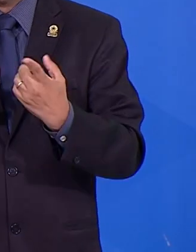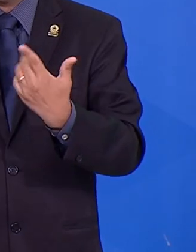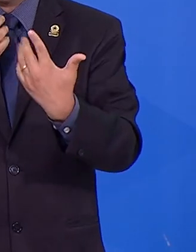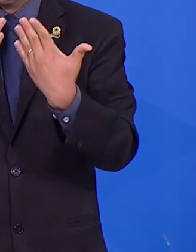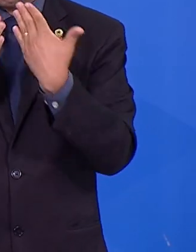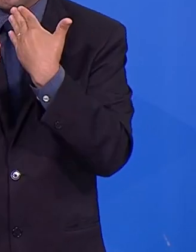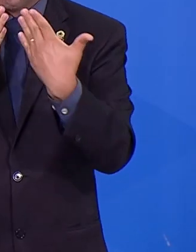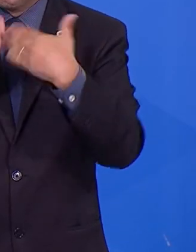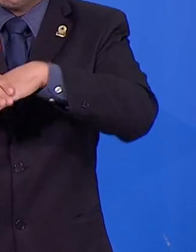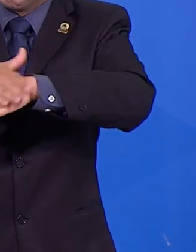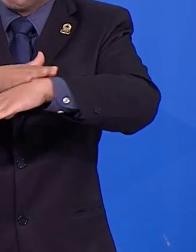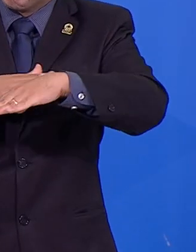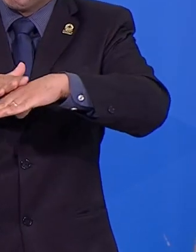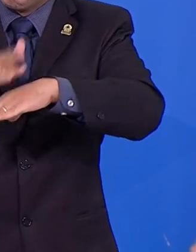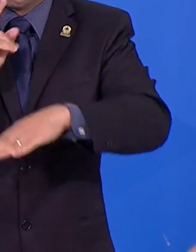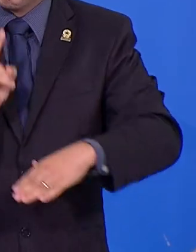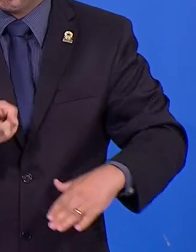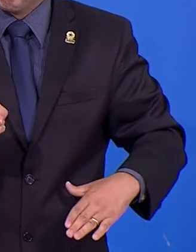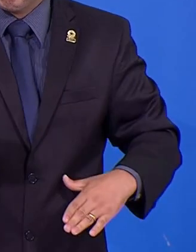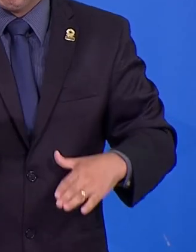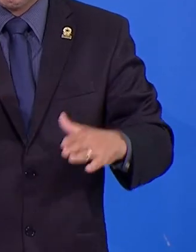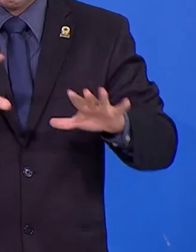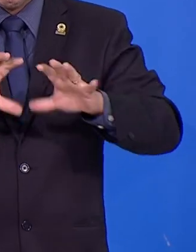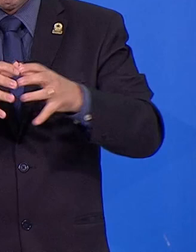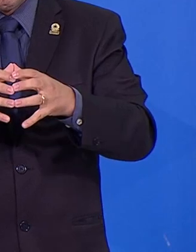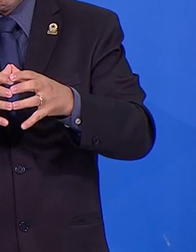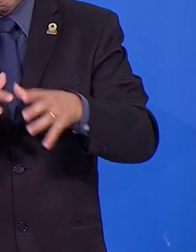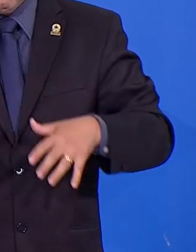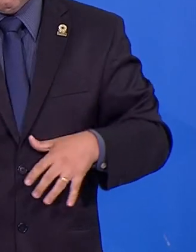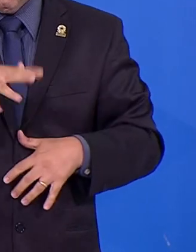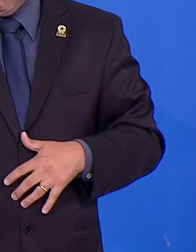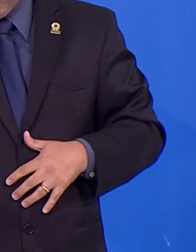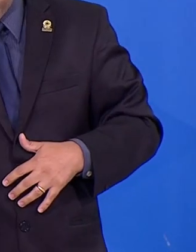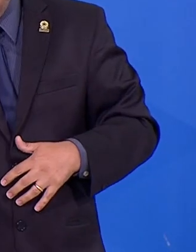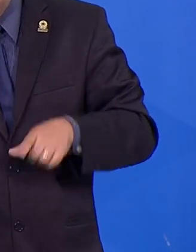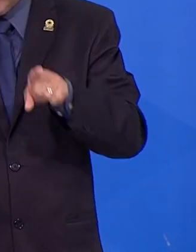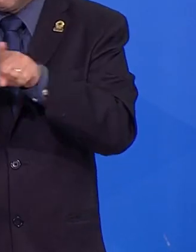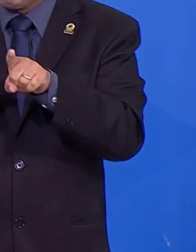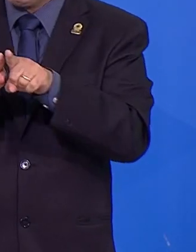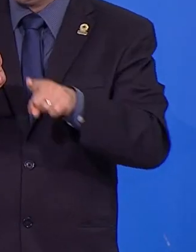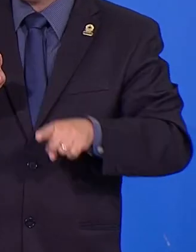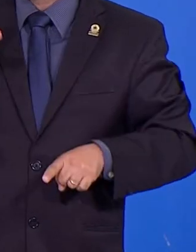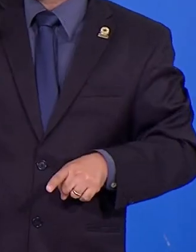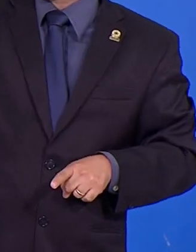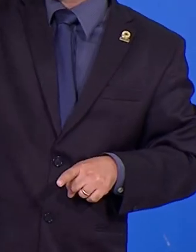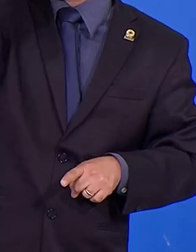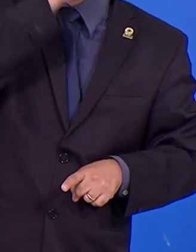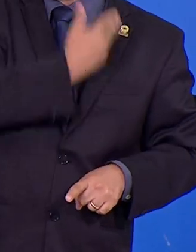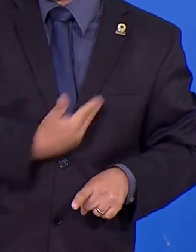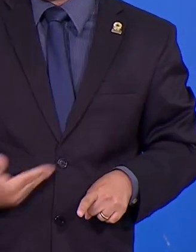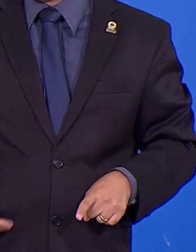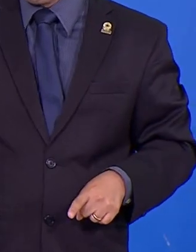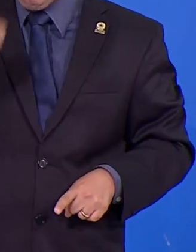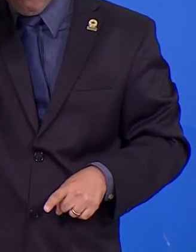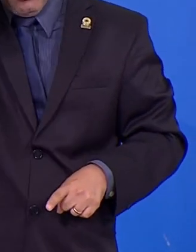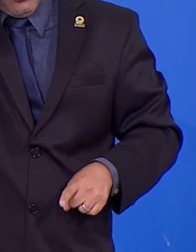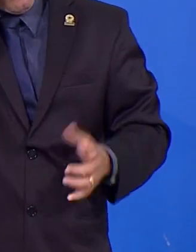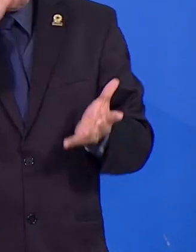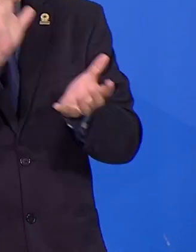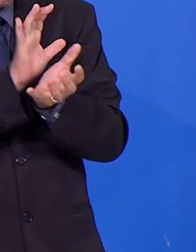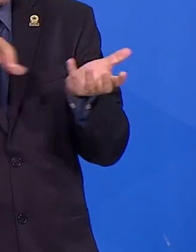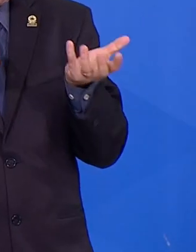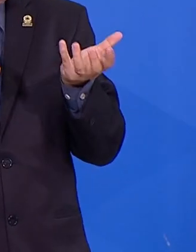permanente com o setor cultural, com os estados e municípios, com o parlamento